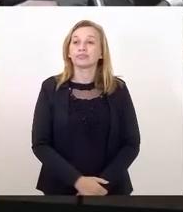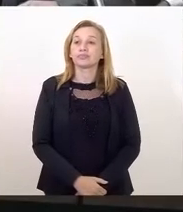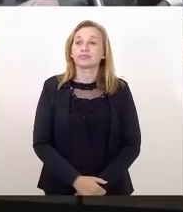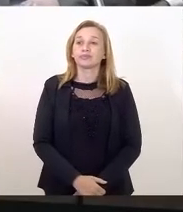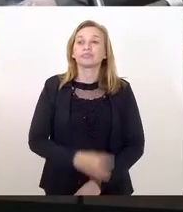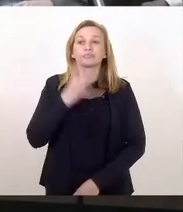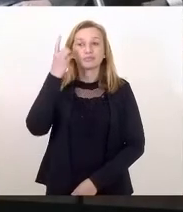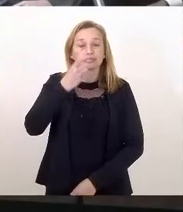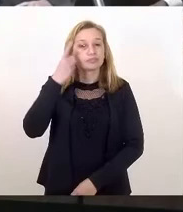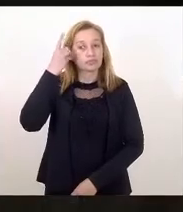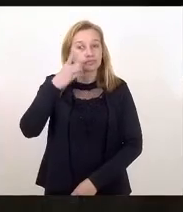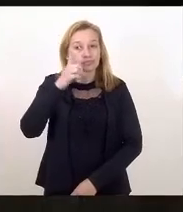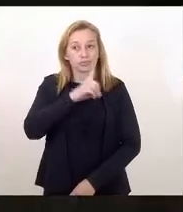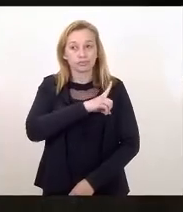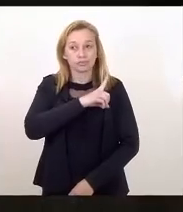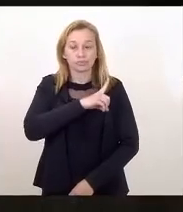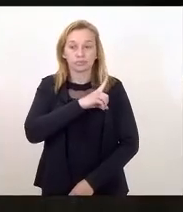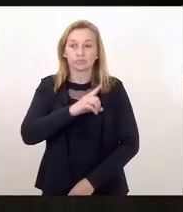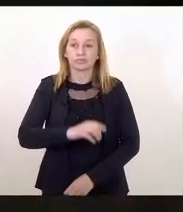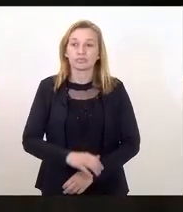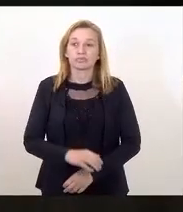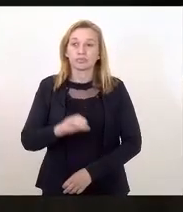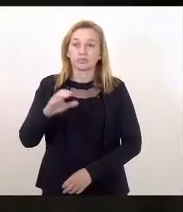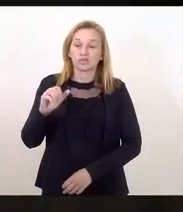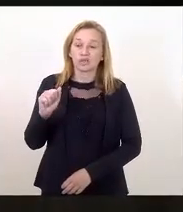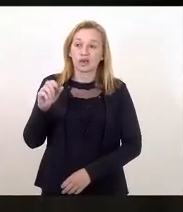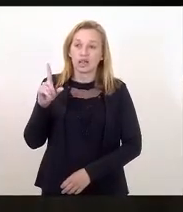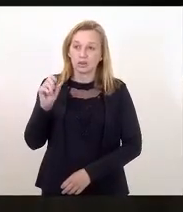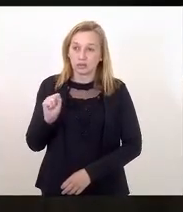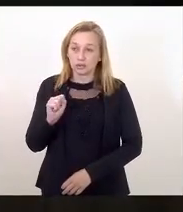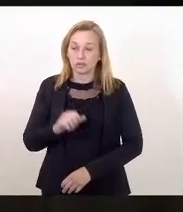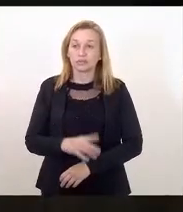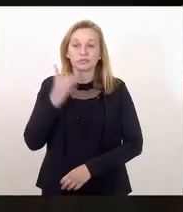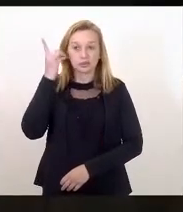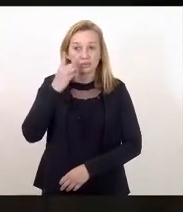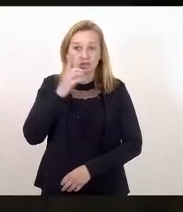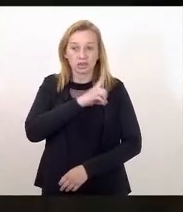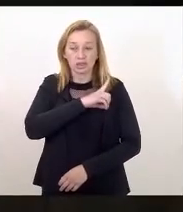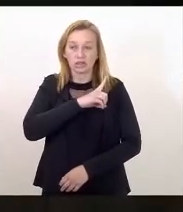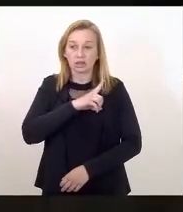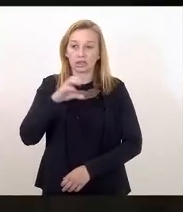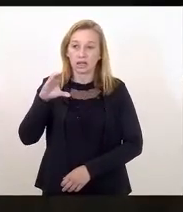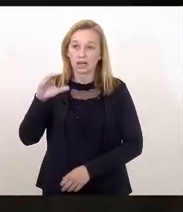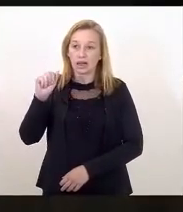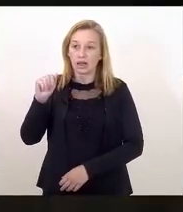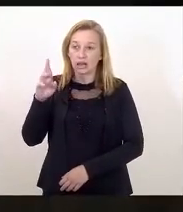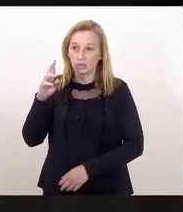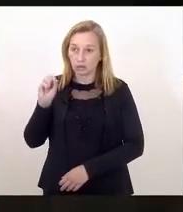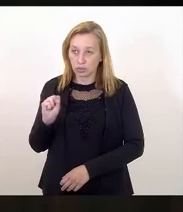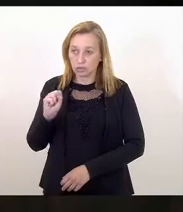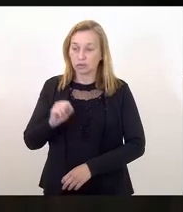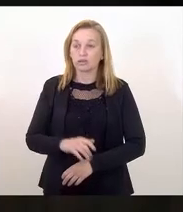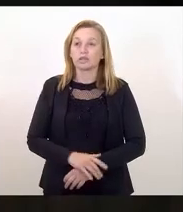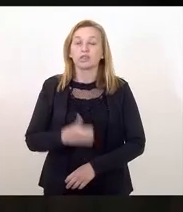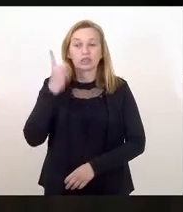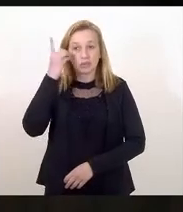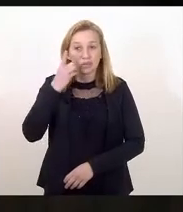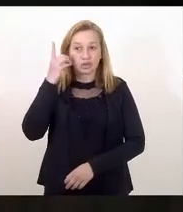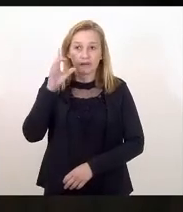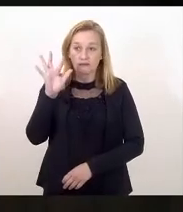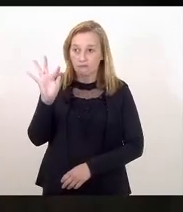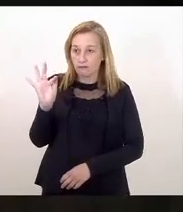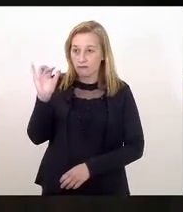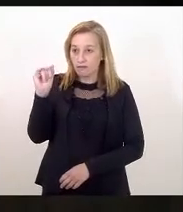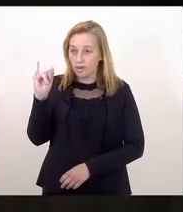Deputado Delegado Carlos Augusto. Deputado Delegado Carlos Augusto. Deputado Fábio